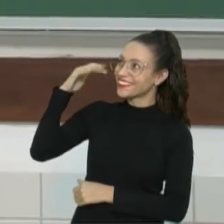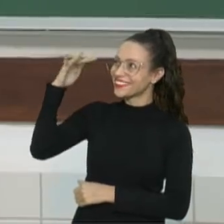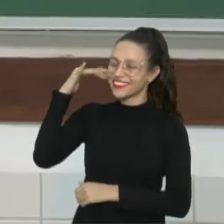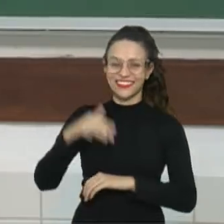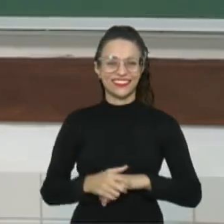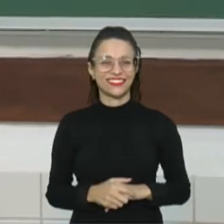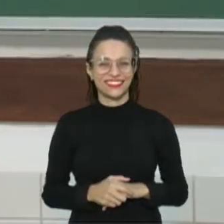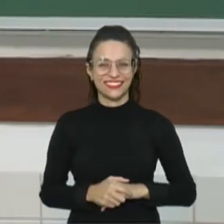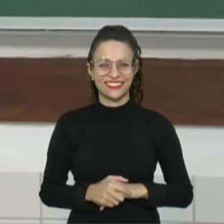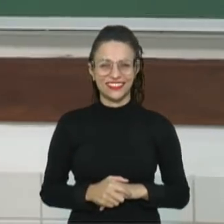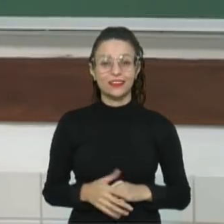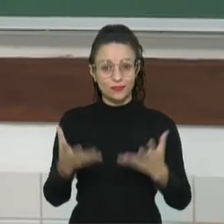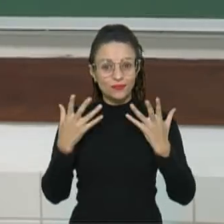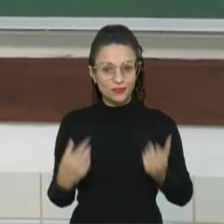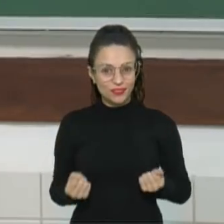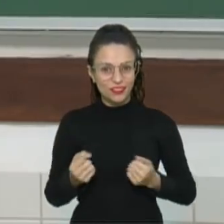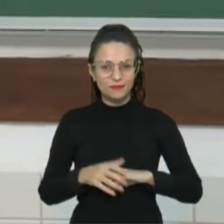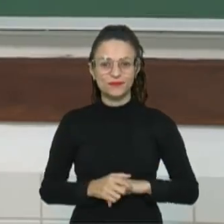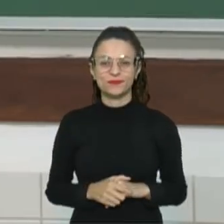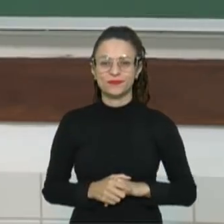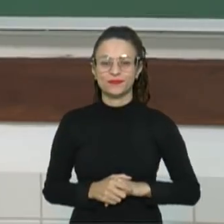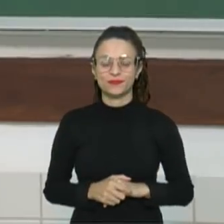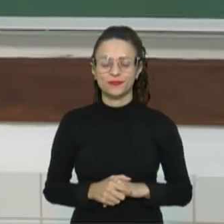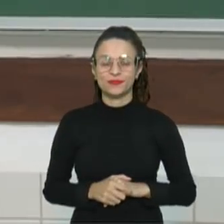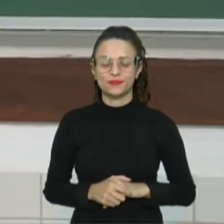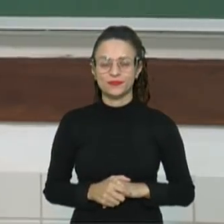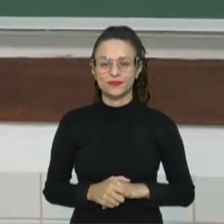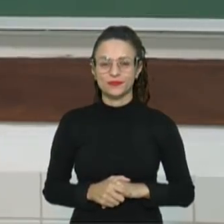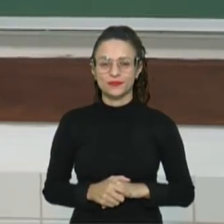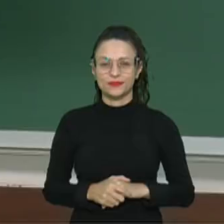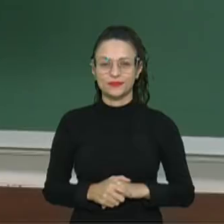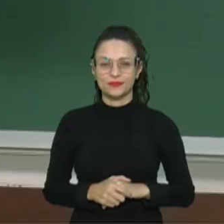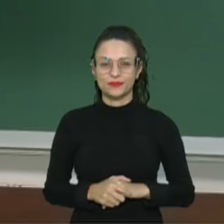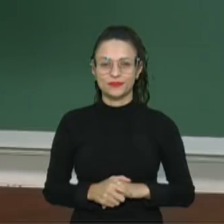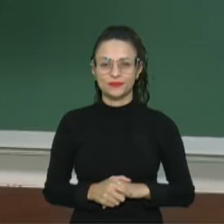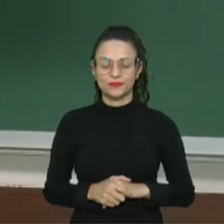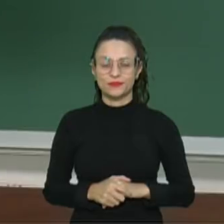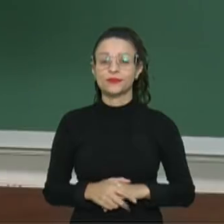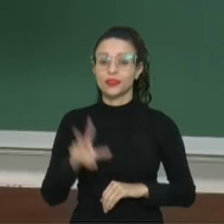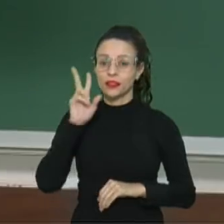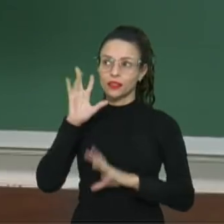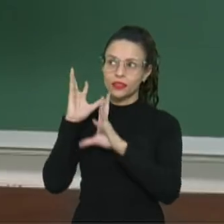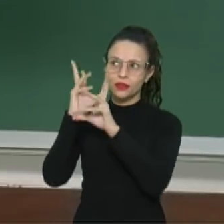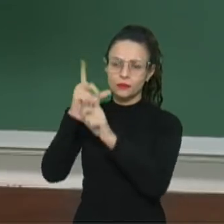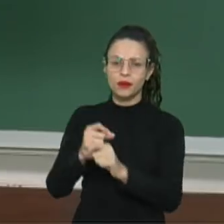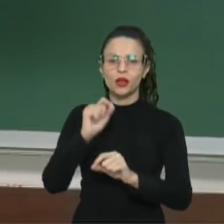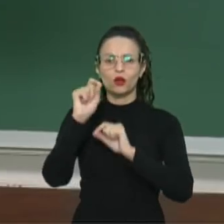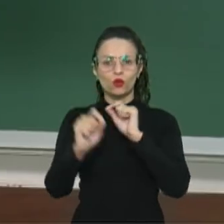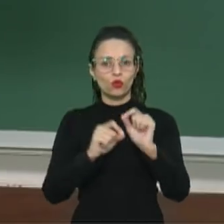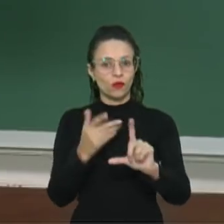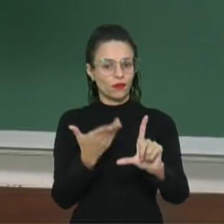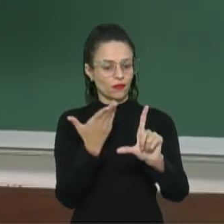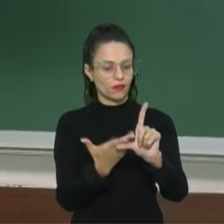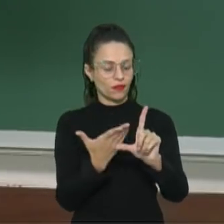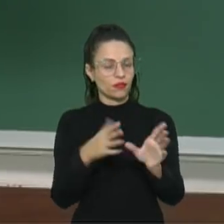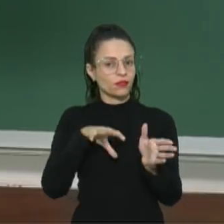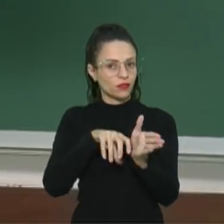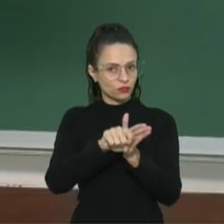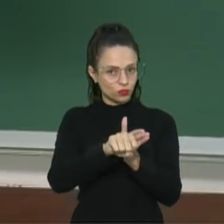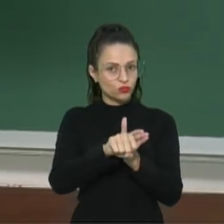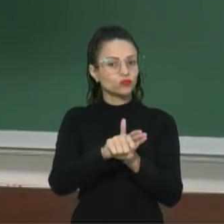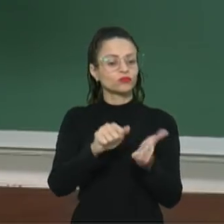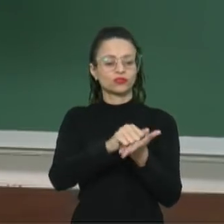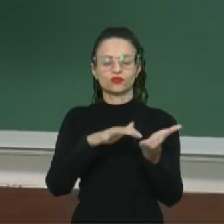Viviane! Vamos lá? Então, vamos lembrar do Classroom, as